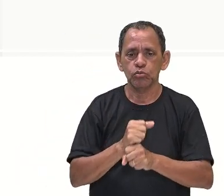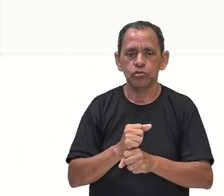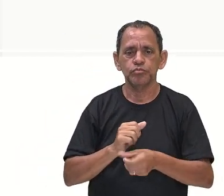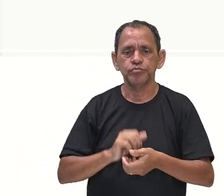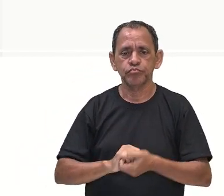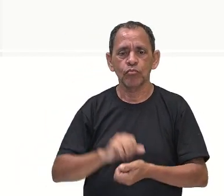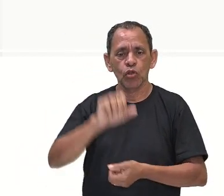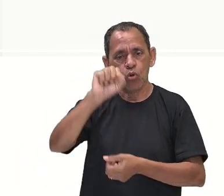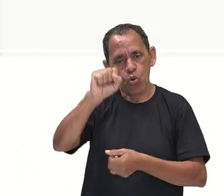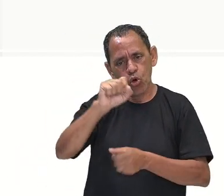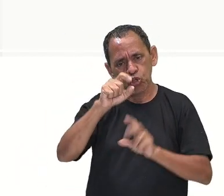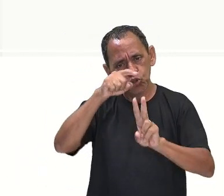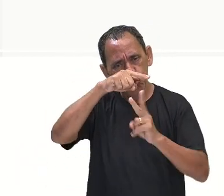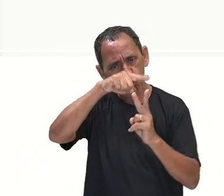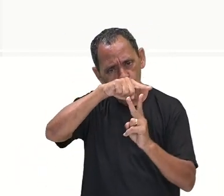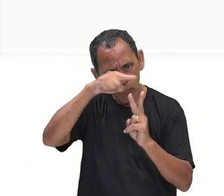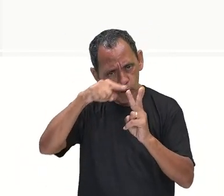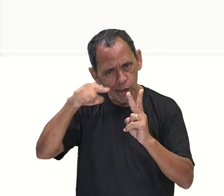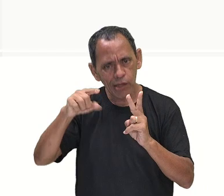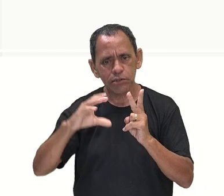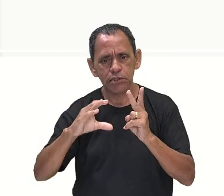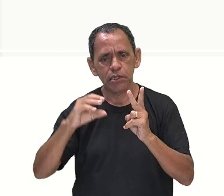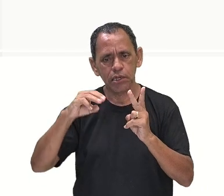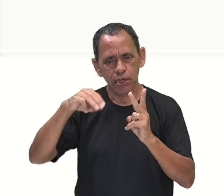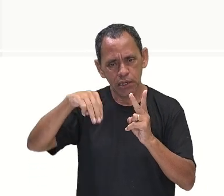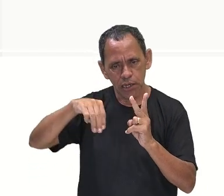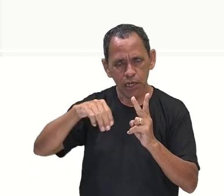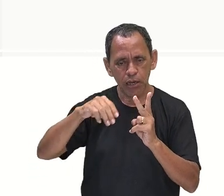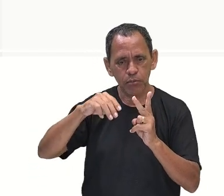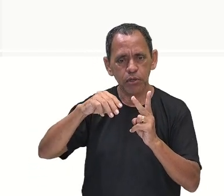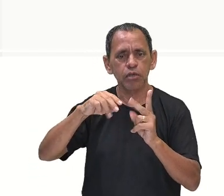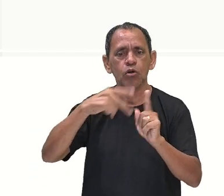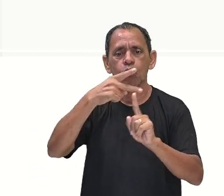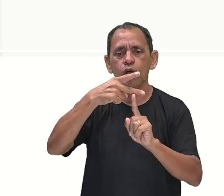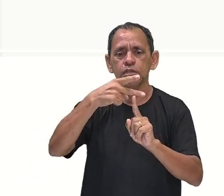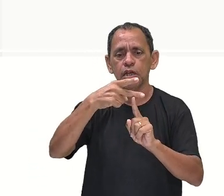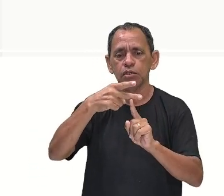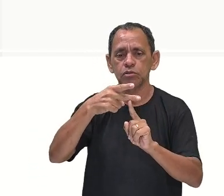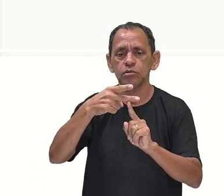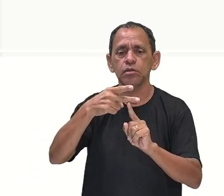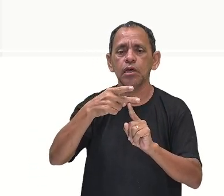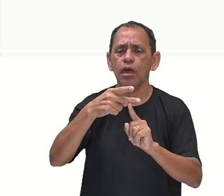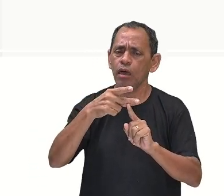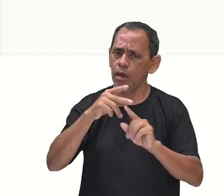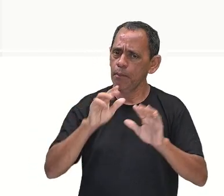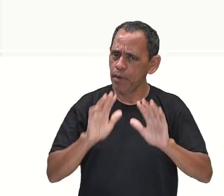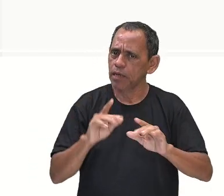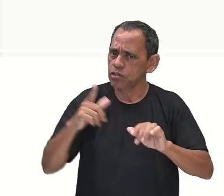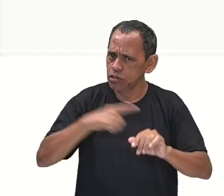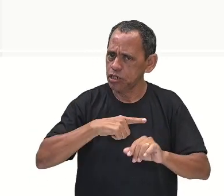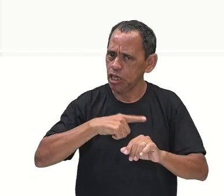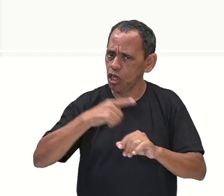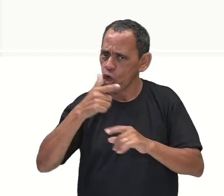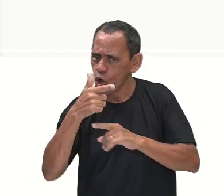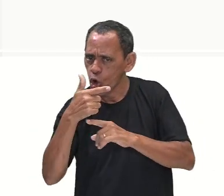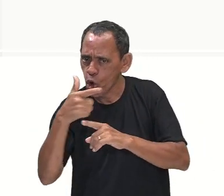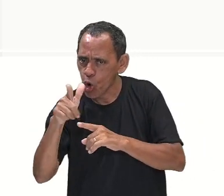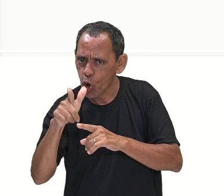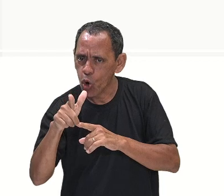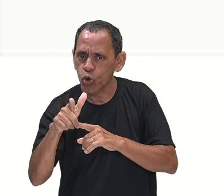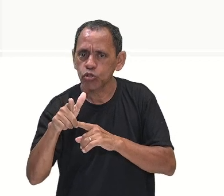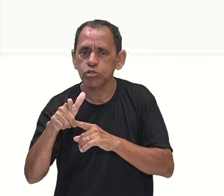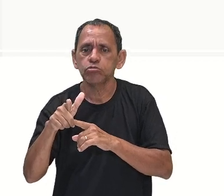quadrados, tá? Mas nós temos uma outra maneira de realizar, tá, o cálculo dessa área total